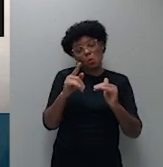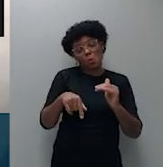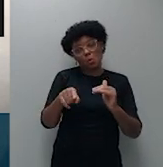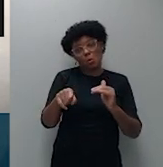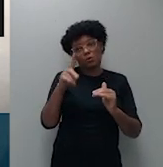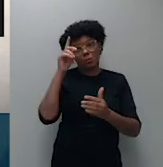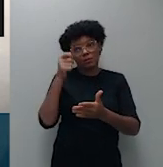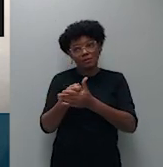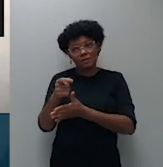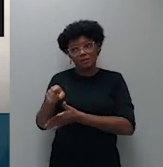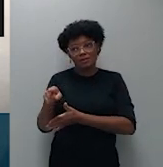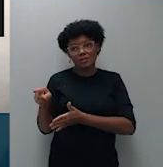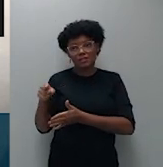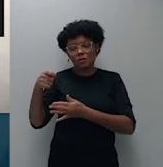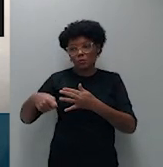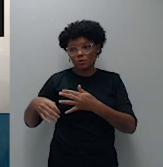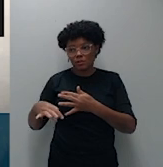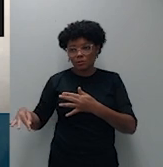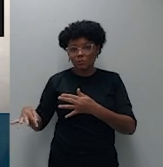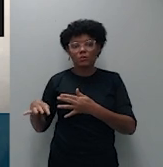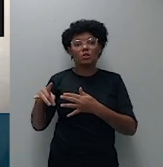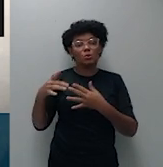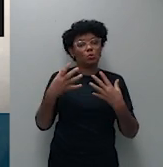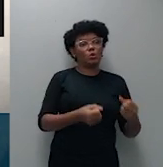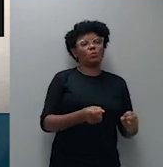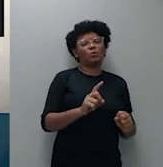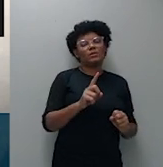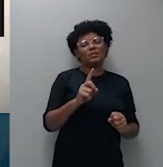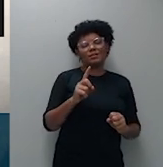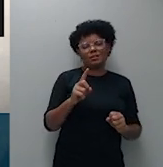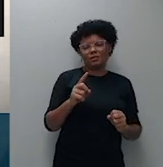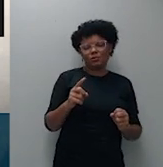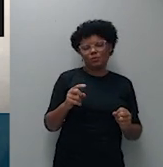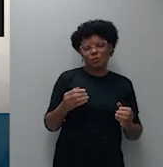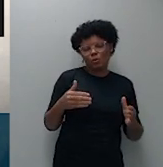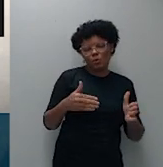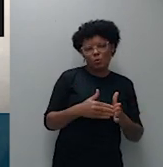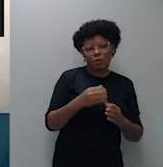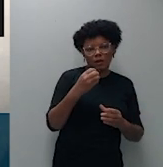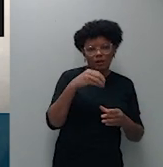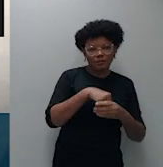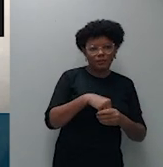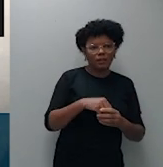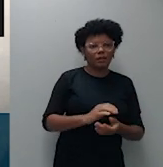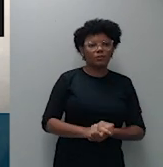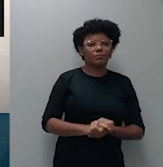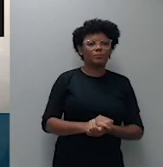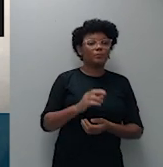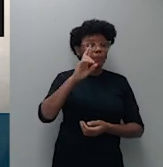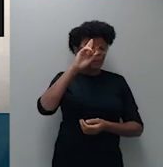com a decisão com a jurisprudência e as sessões carregando provimento agravo interno